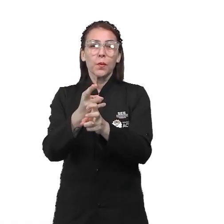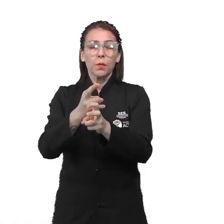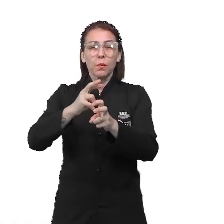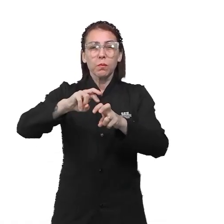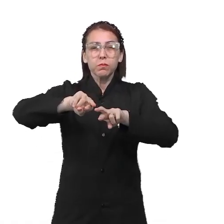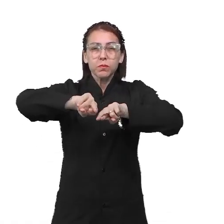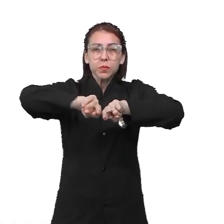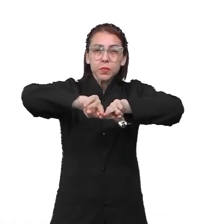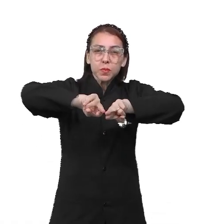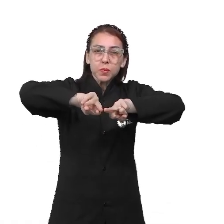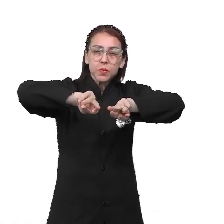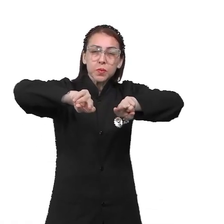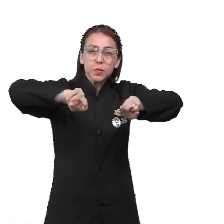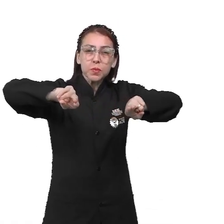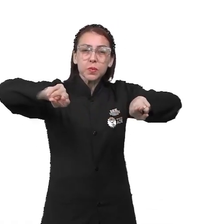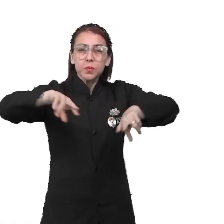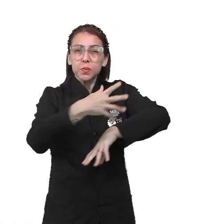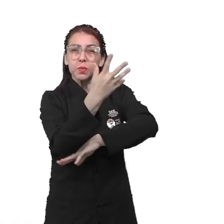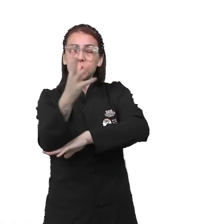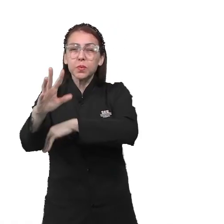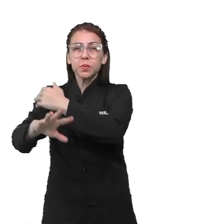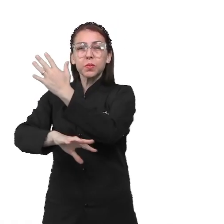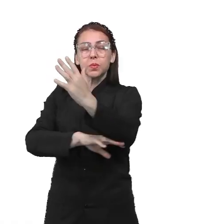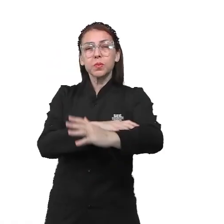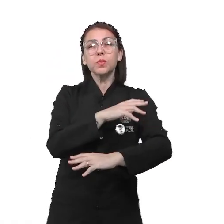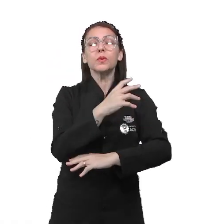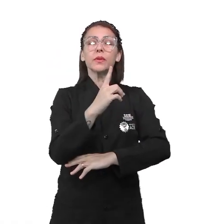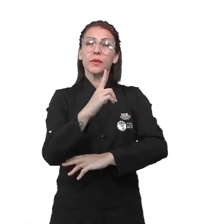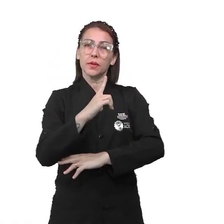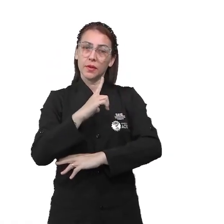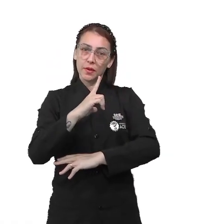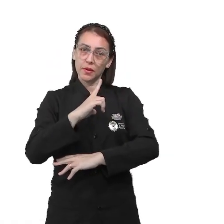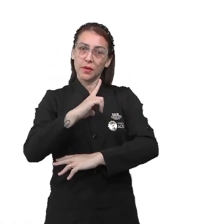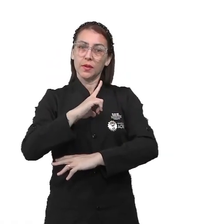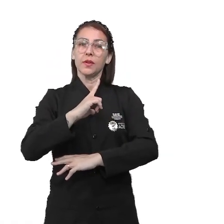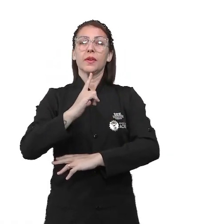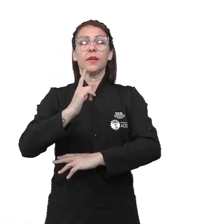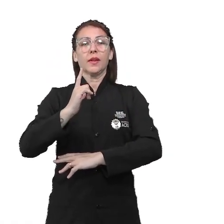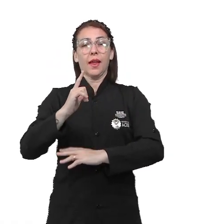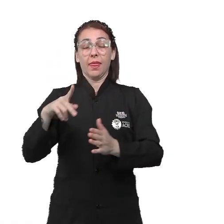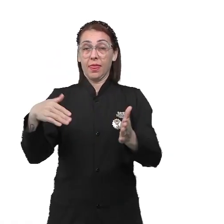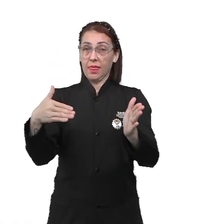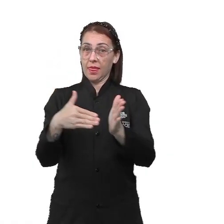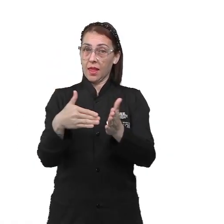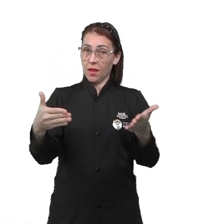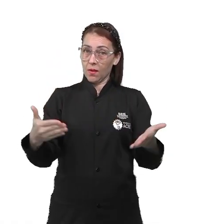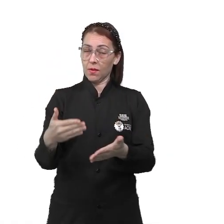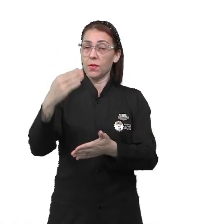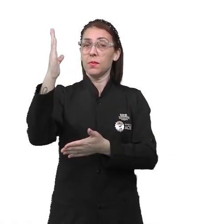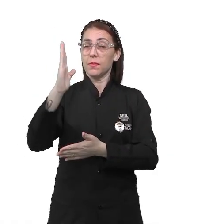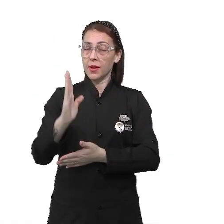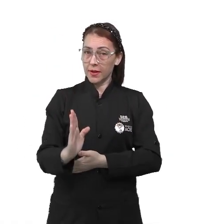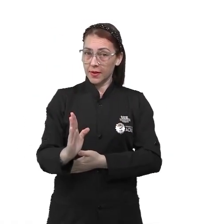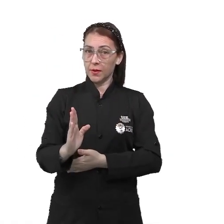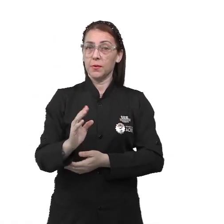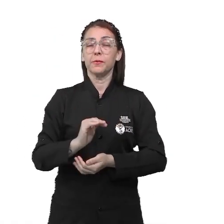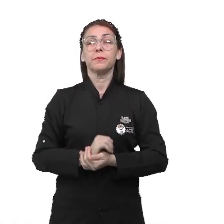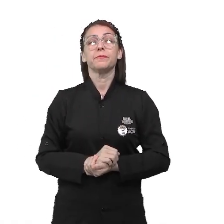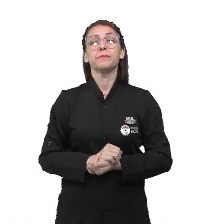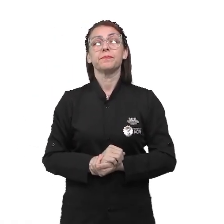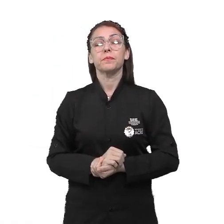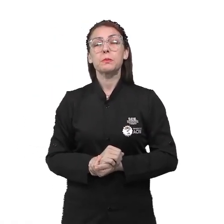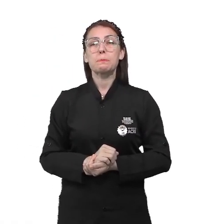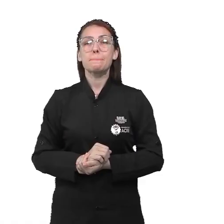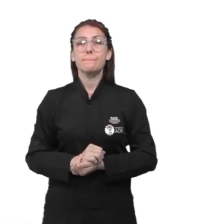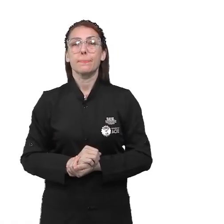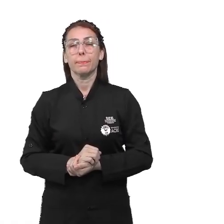vastos recursos naturais que haviam, que existem até hoje, inclusive, no Brasil.